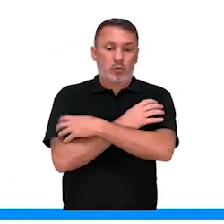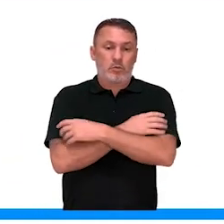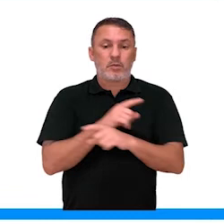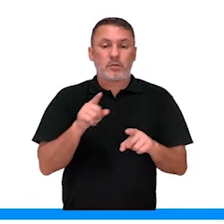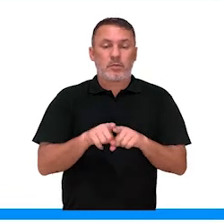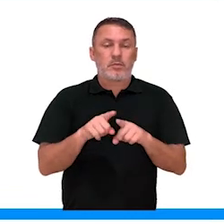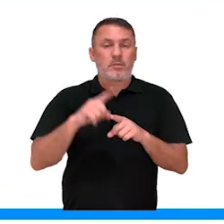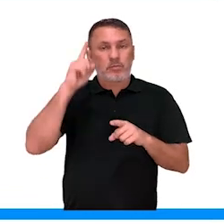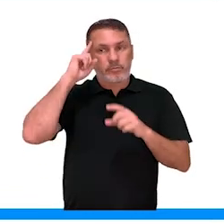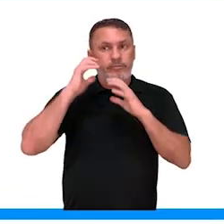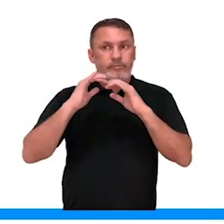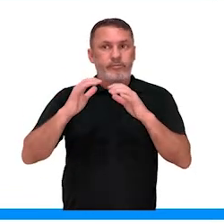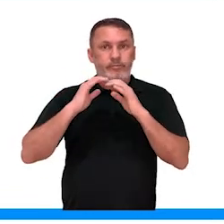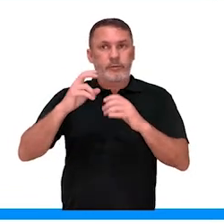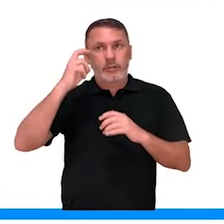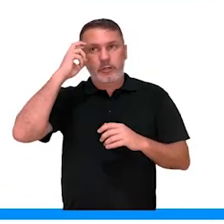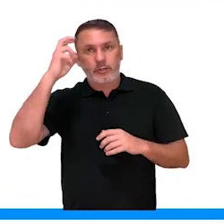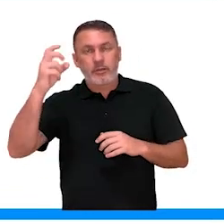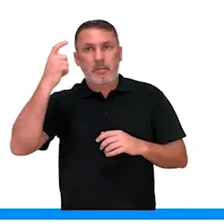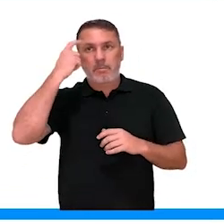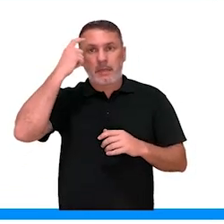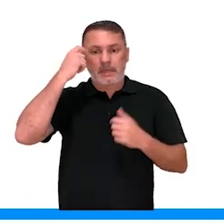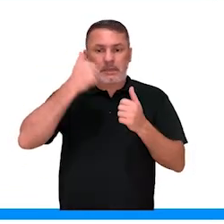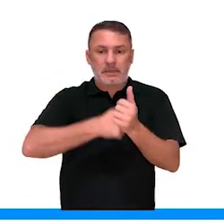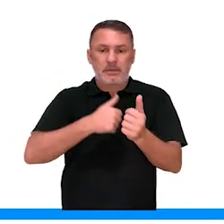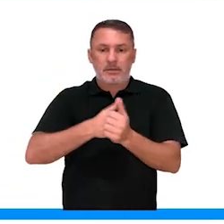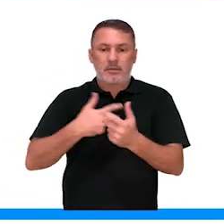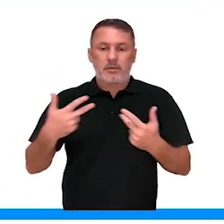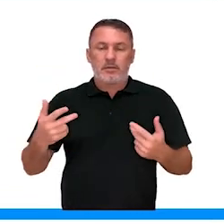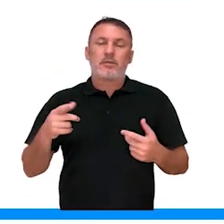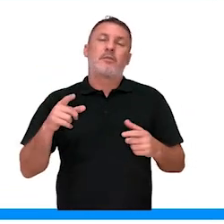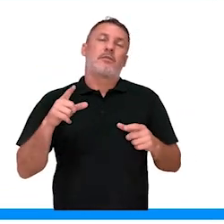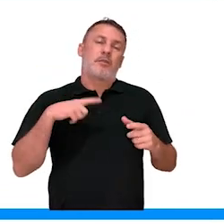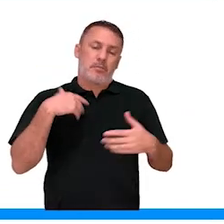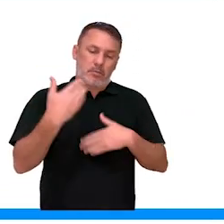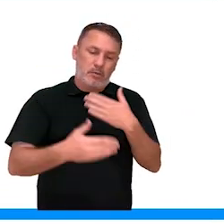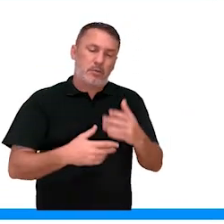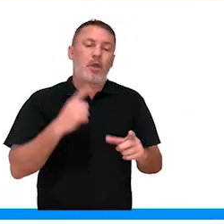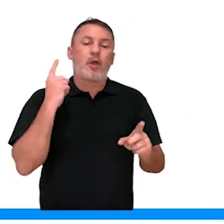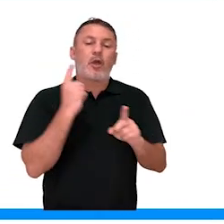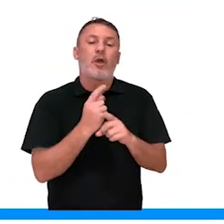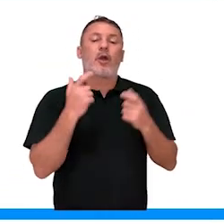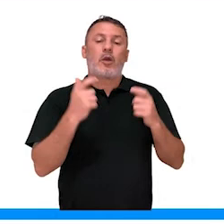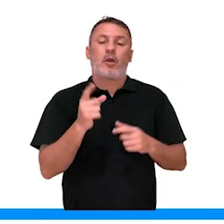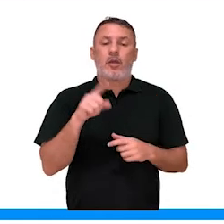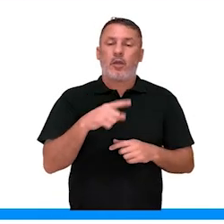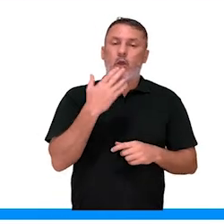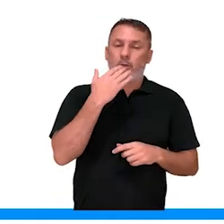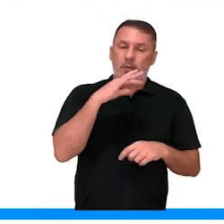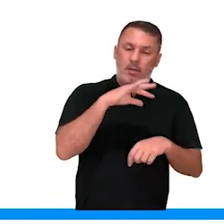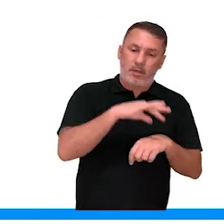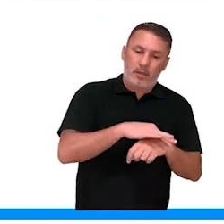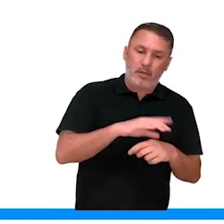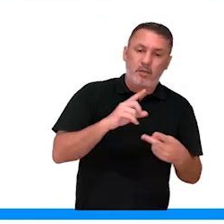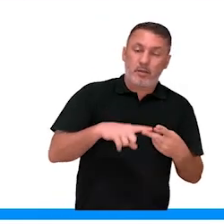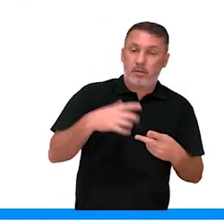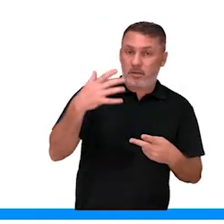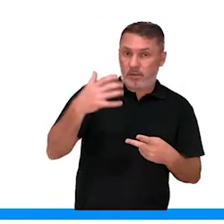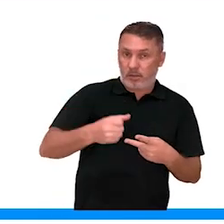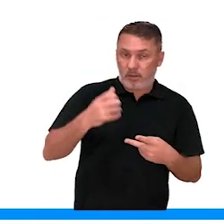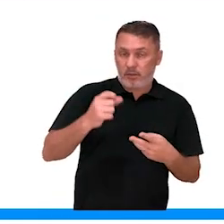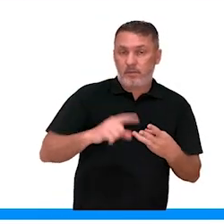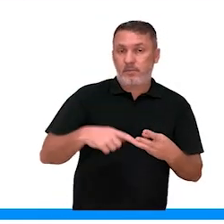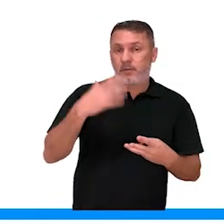contração muscular, da atividade dos neurônios e em processos aí que possibilitam, junto com